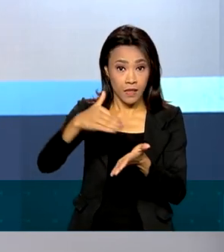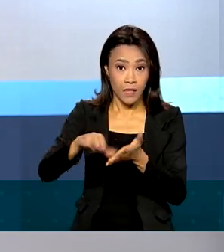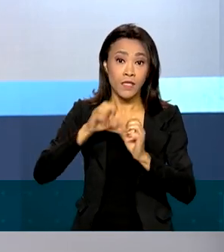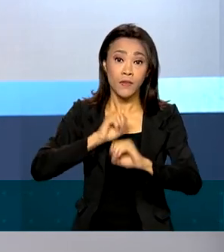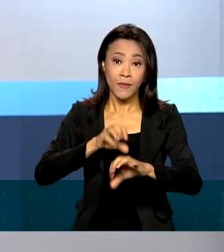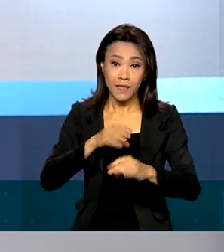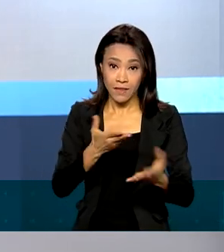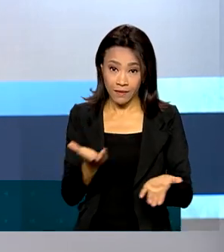aparece aí na sua tela.